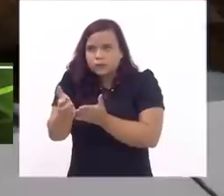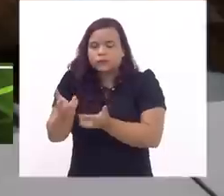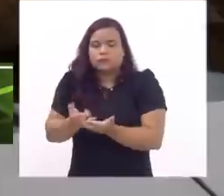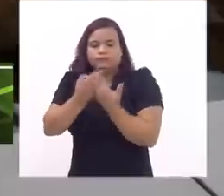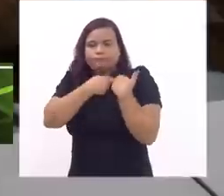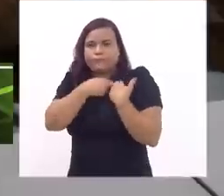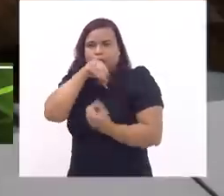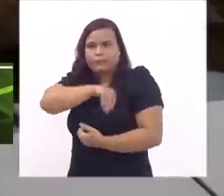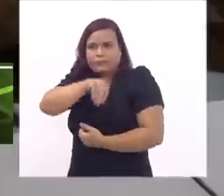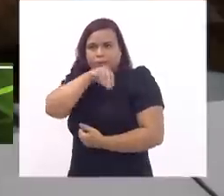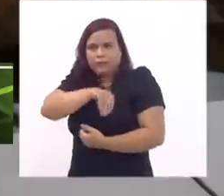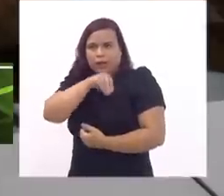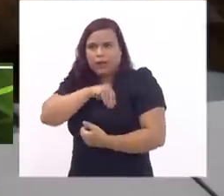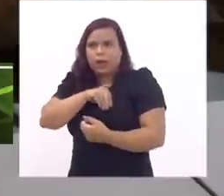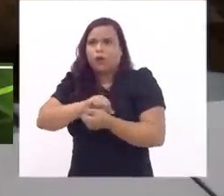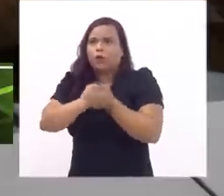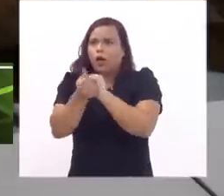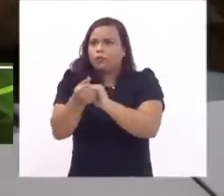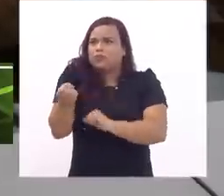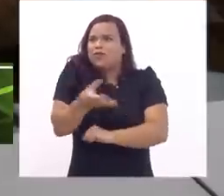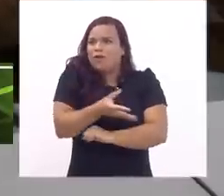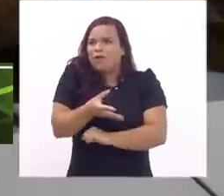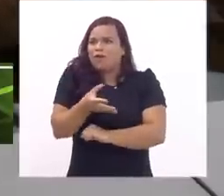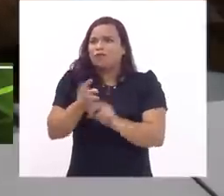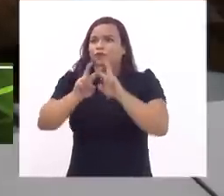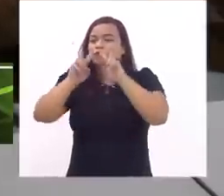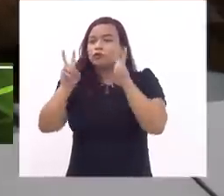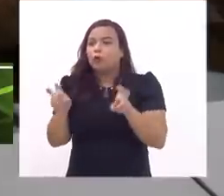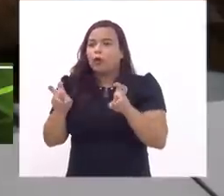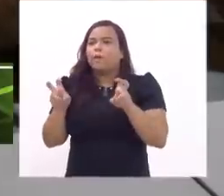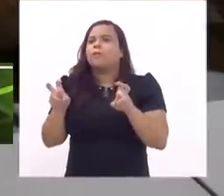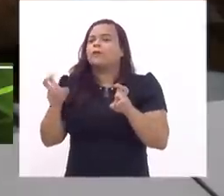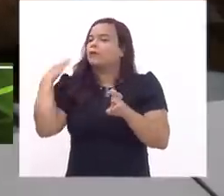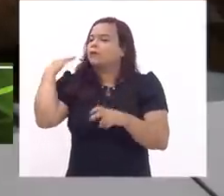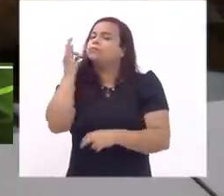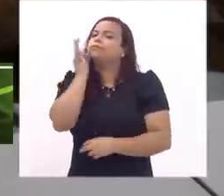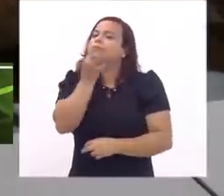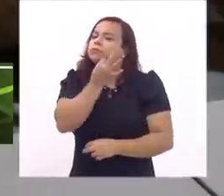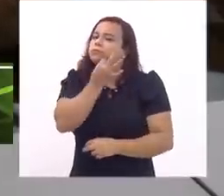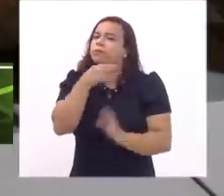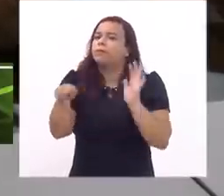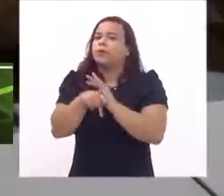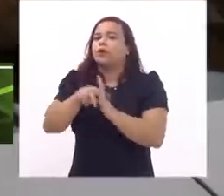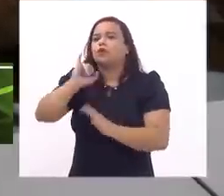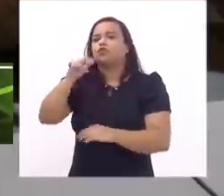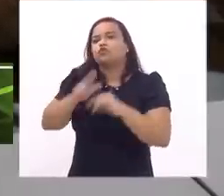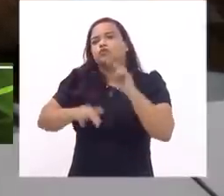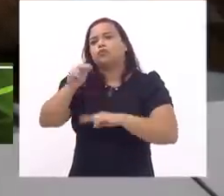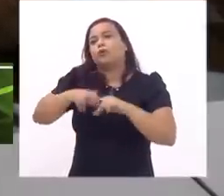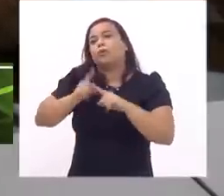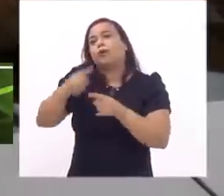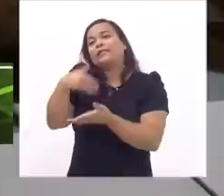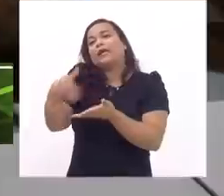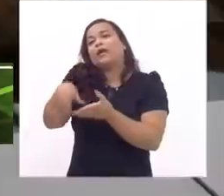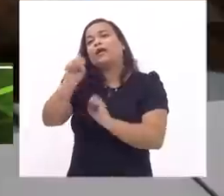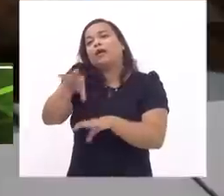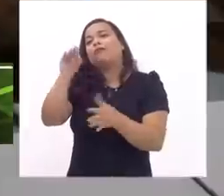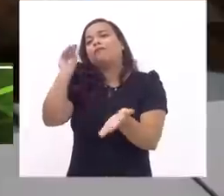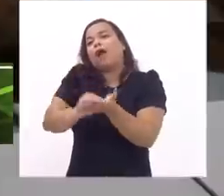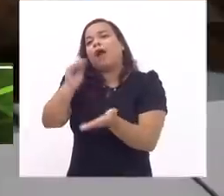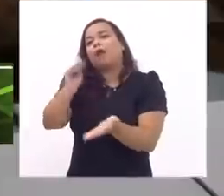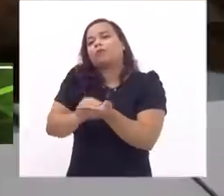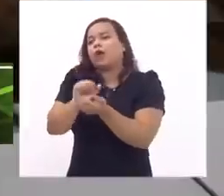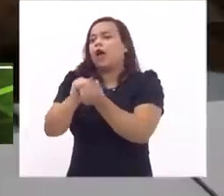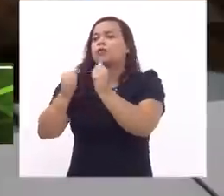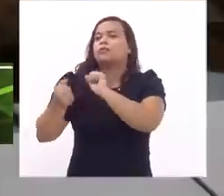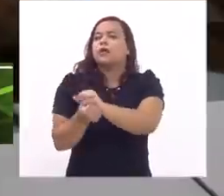que saiu em setembro, retroativo a junho, porque a Secretaria de Saúde não fez lá o tal do enquadramento. Então, esse